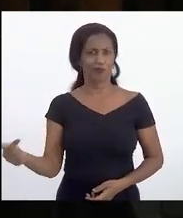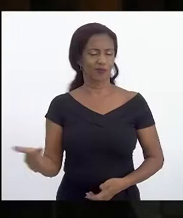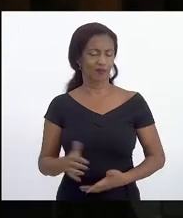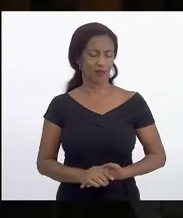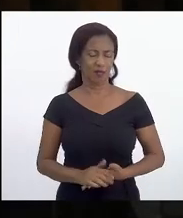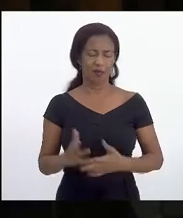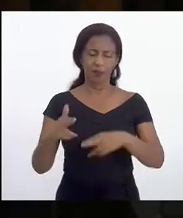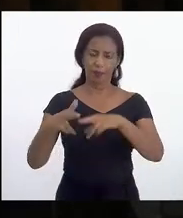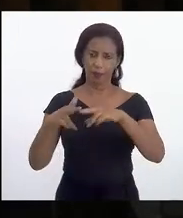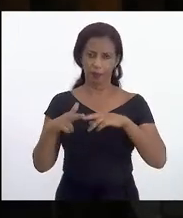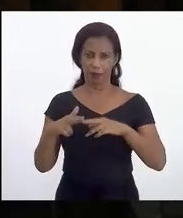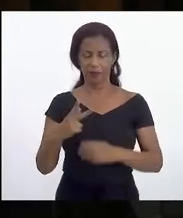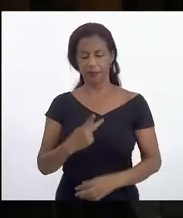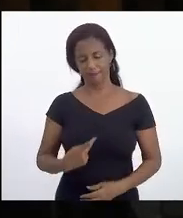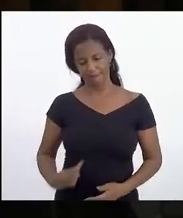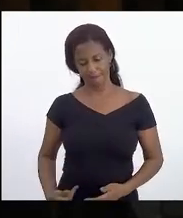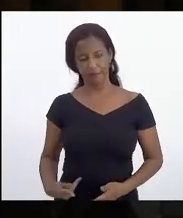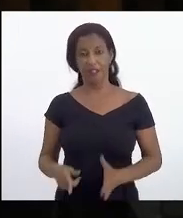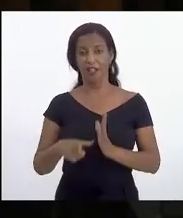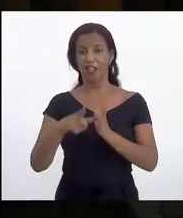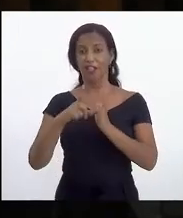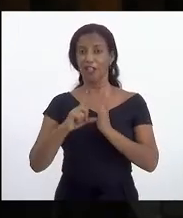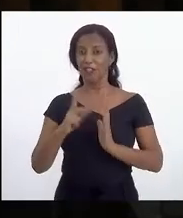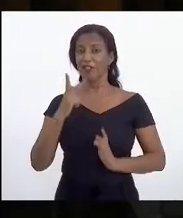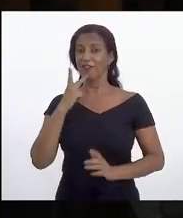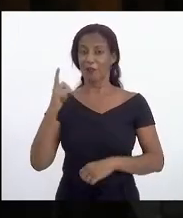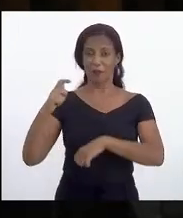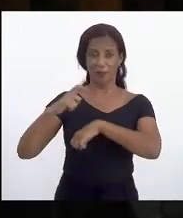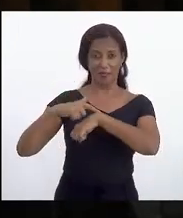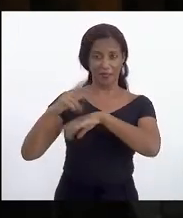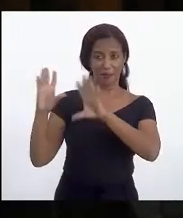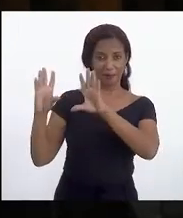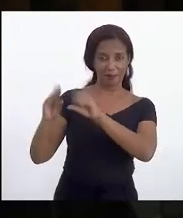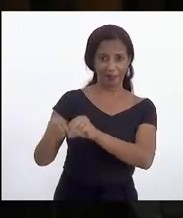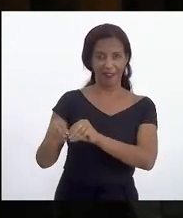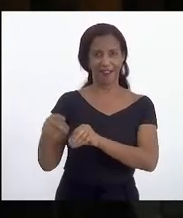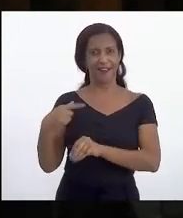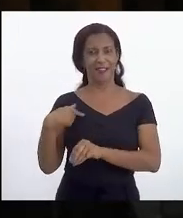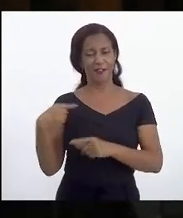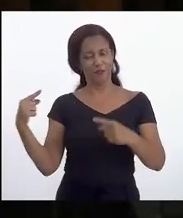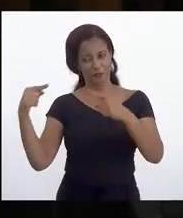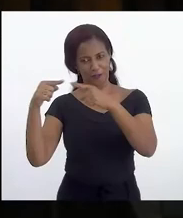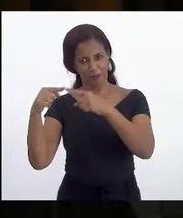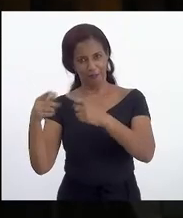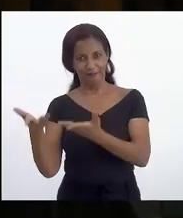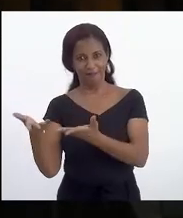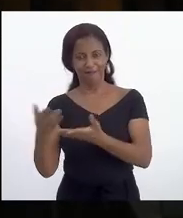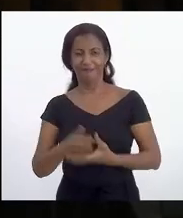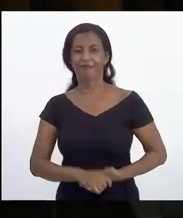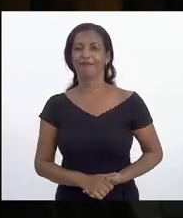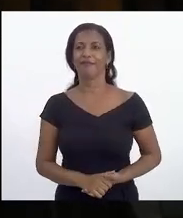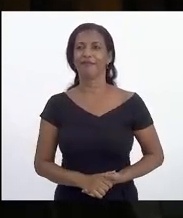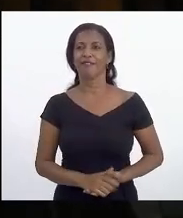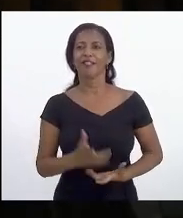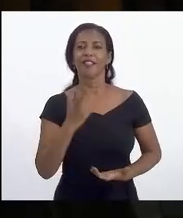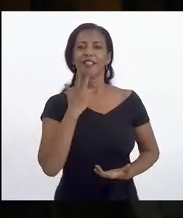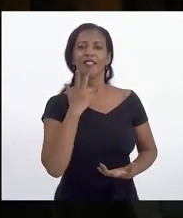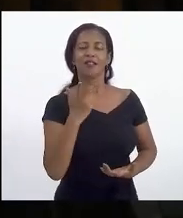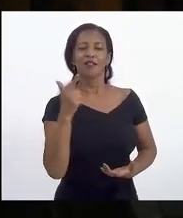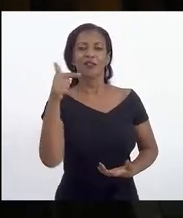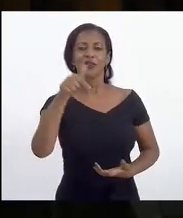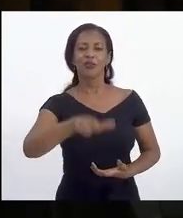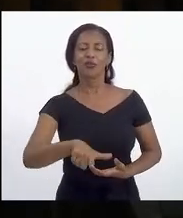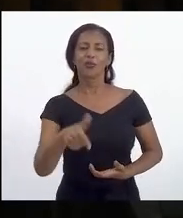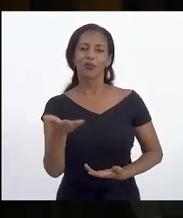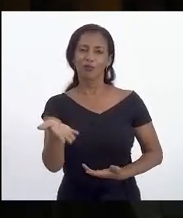por isso é hora Presidente antes que a senhora Diga que o meu tempo já terminou e eu vou concordar contigo queria deixar mais